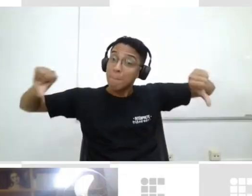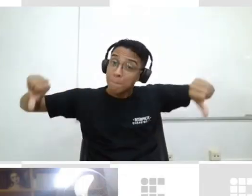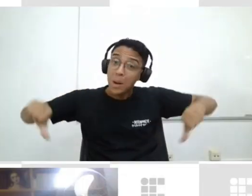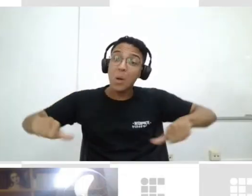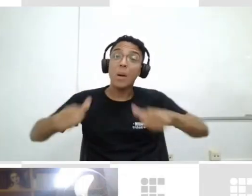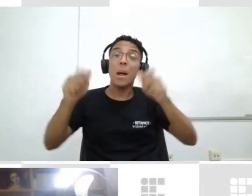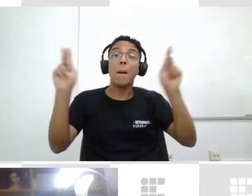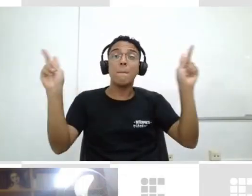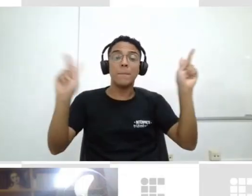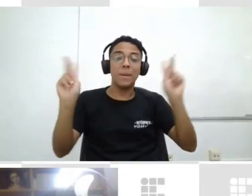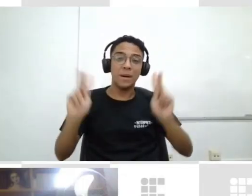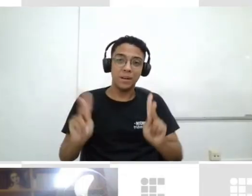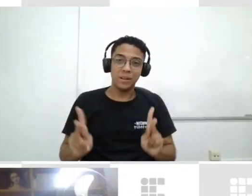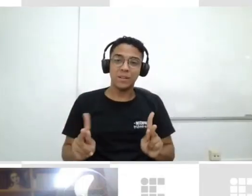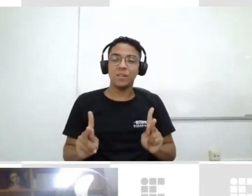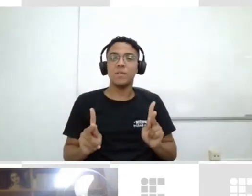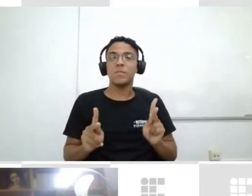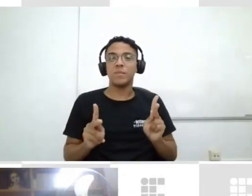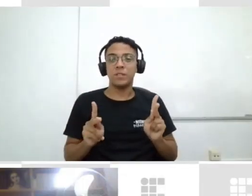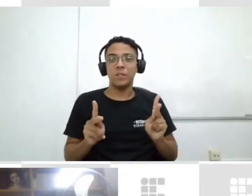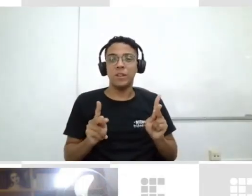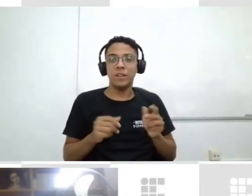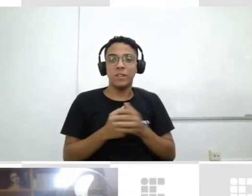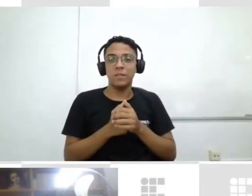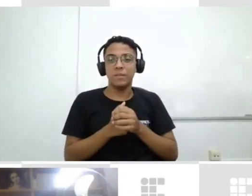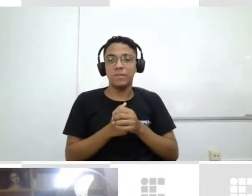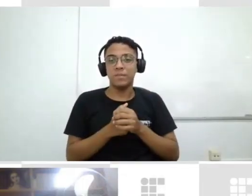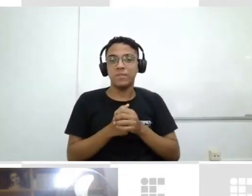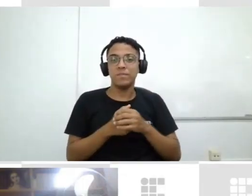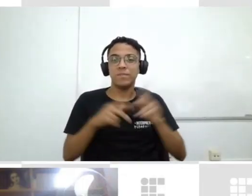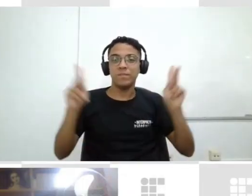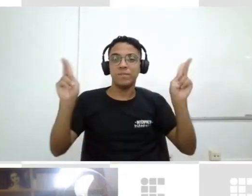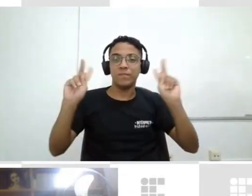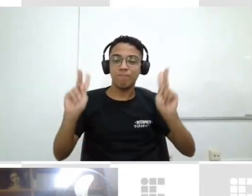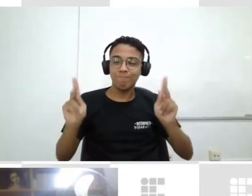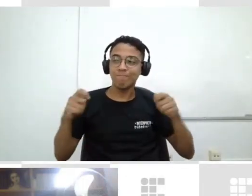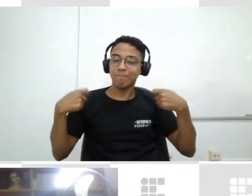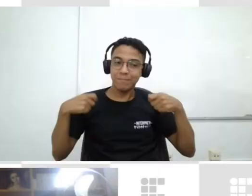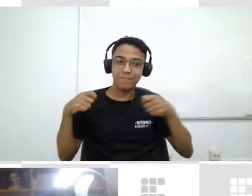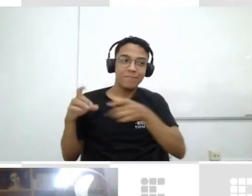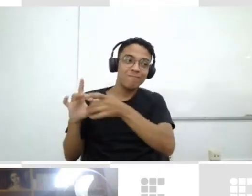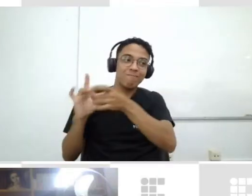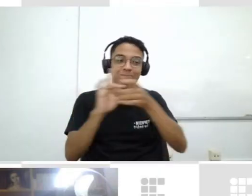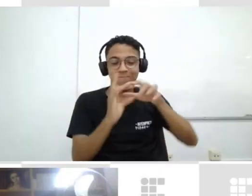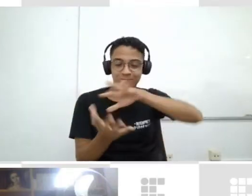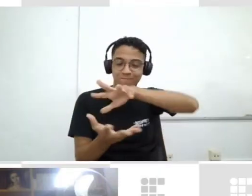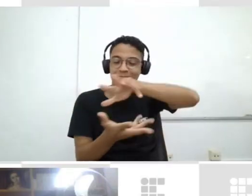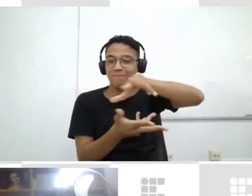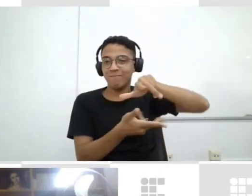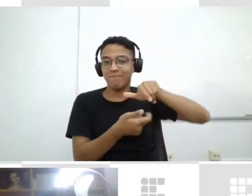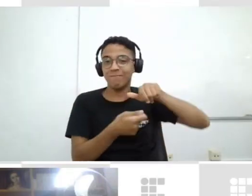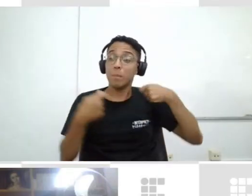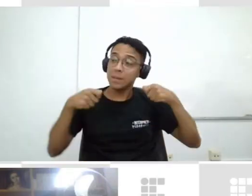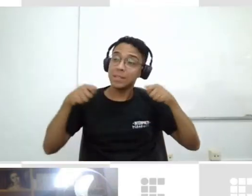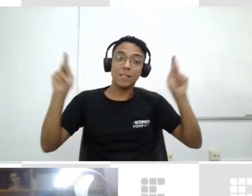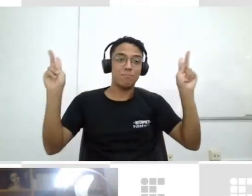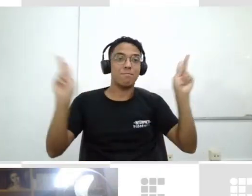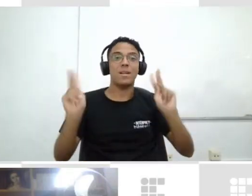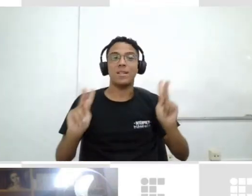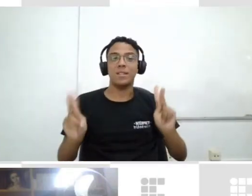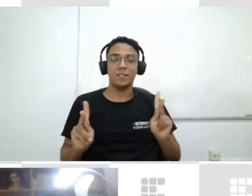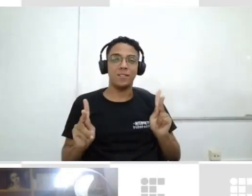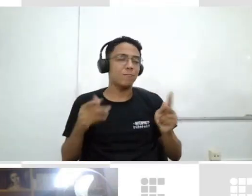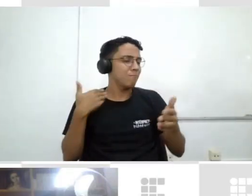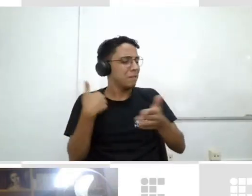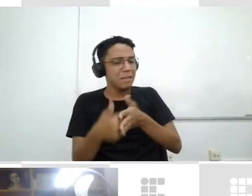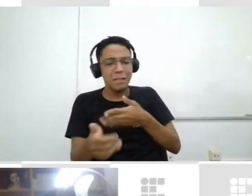que haja um mínimo de confiança recíproca entre as pessoas participantes da negociação. Portanto, nós temos que ter paz. Não importa